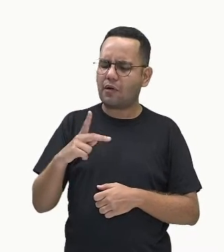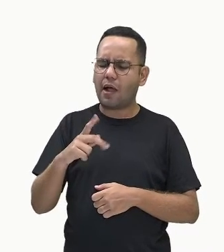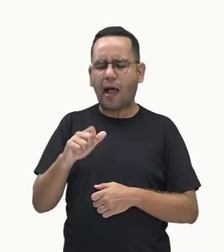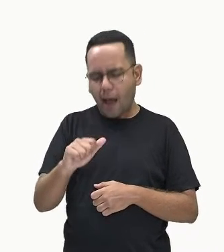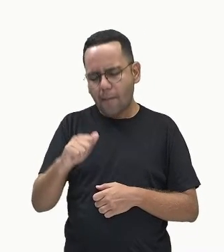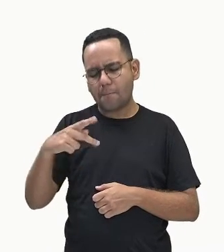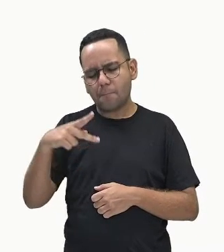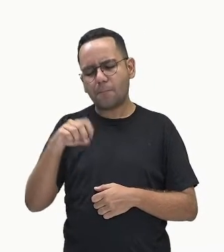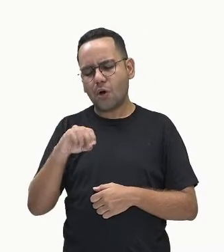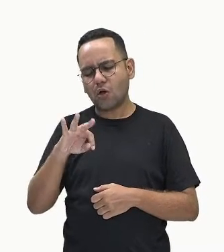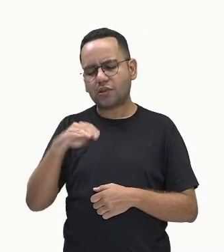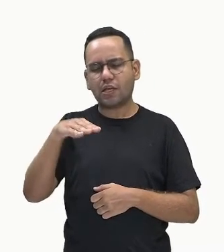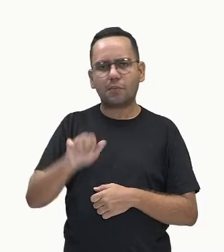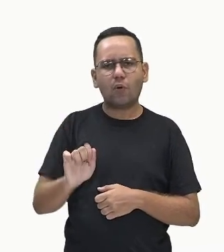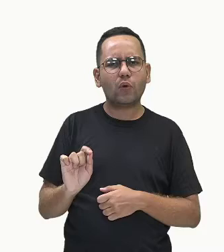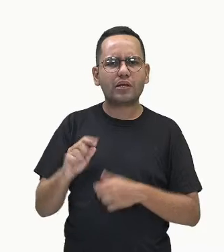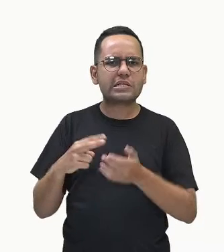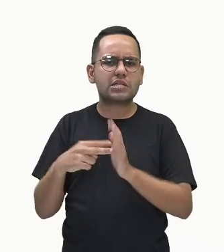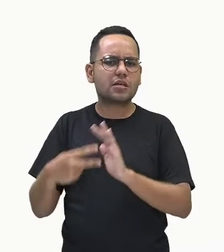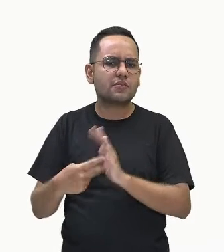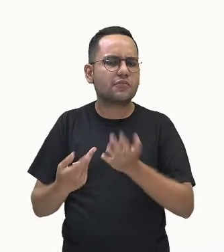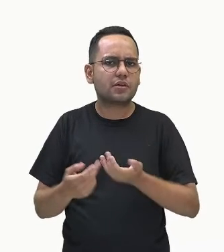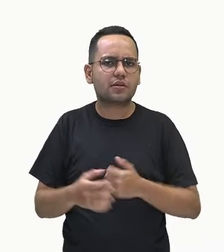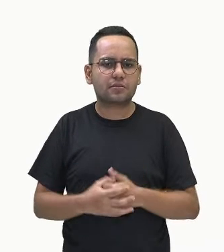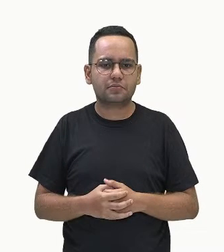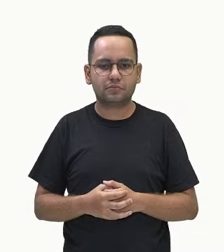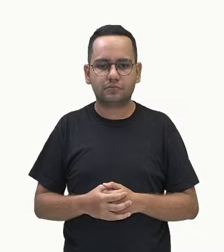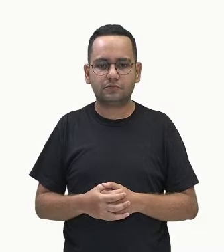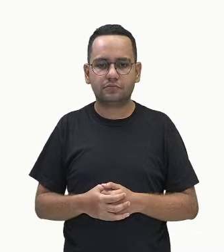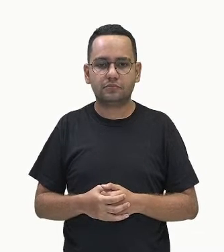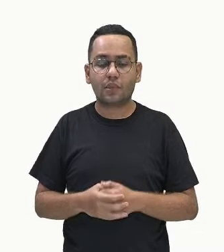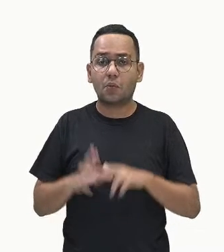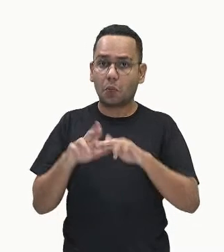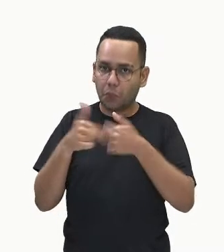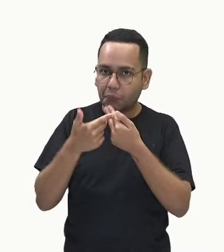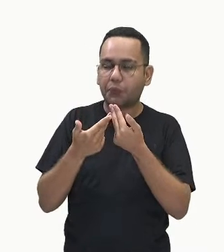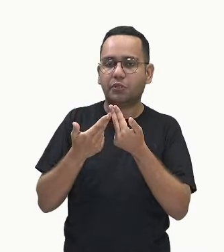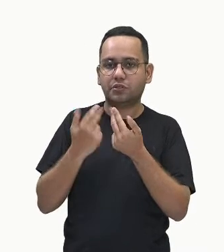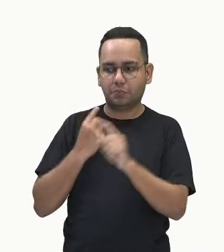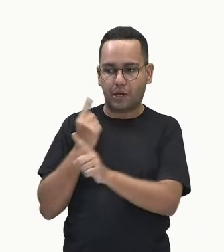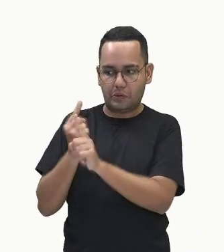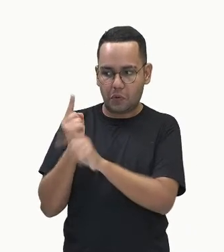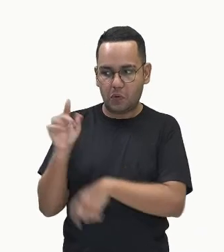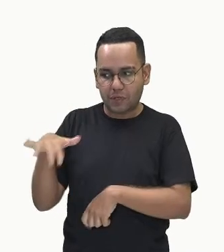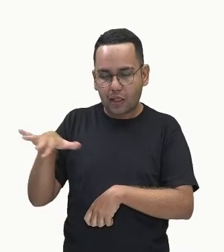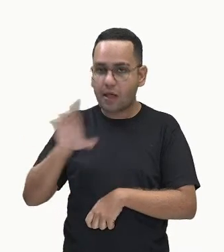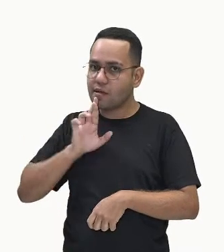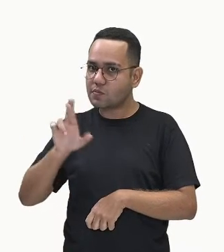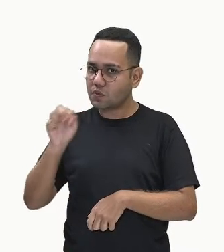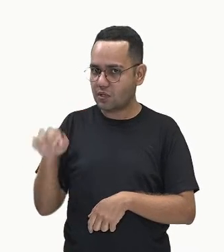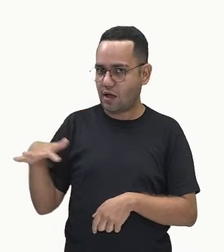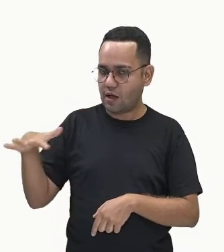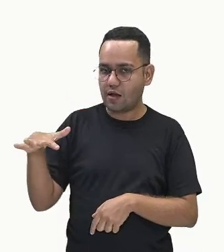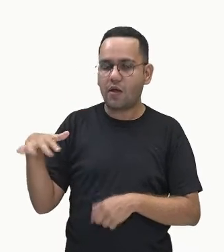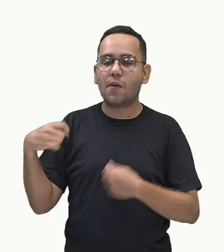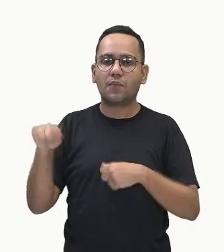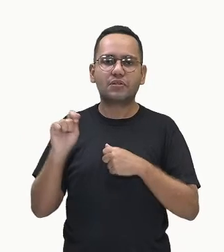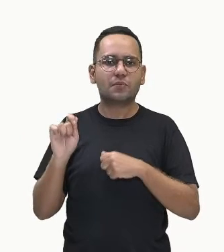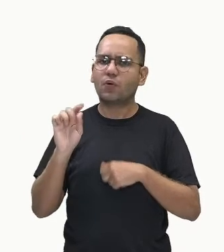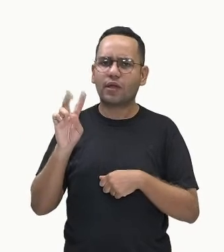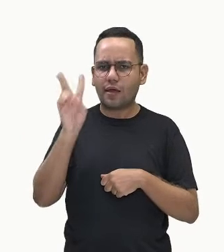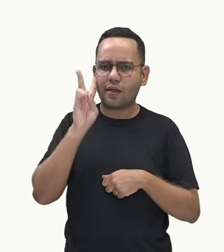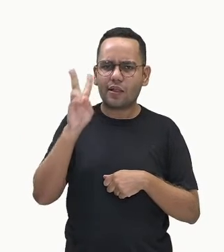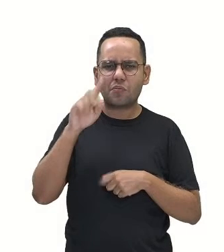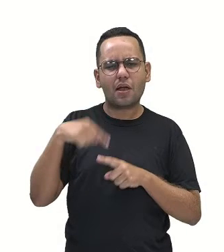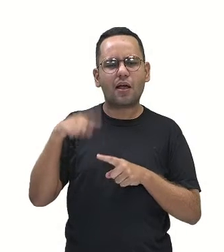professora? Para a gente definir, então, e calcular a área desse polígono, vamos, então, relembrar aí o que